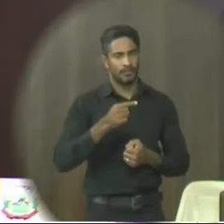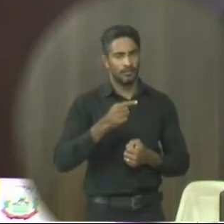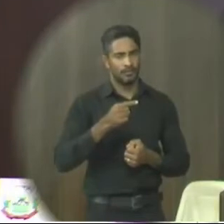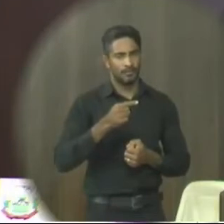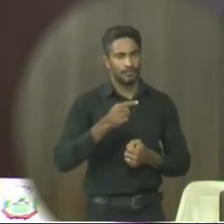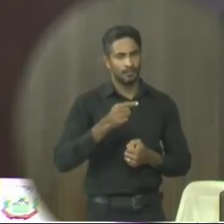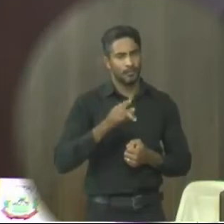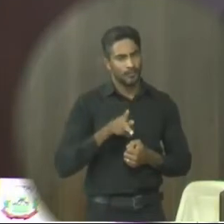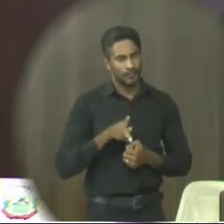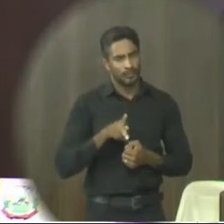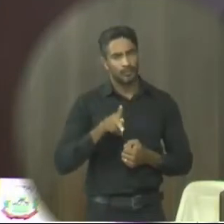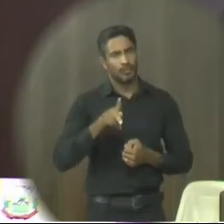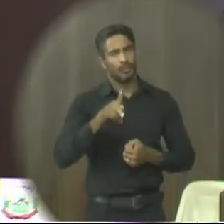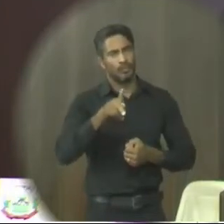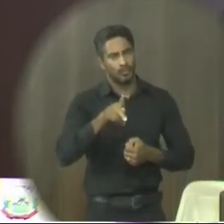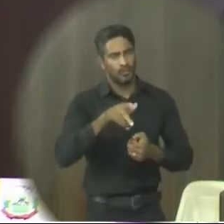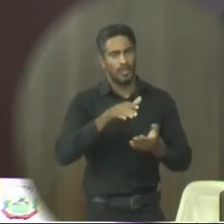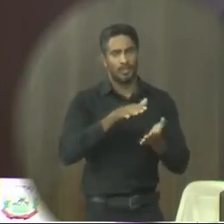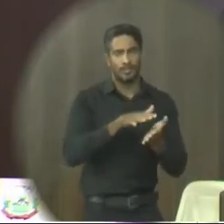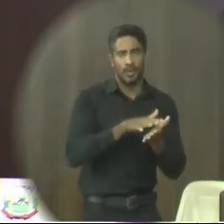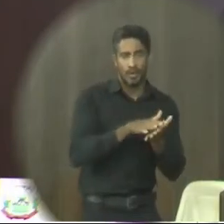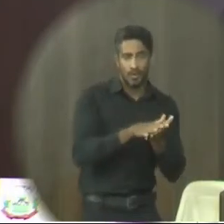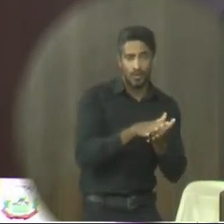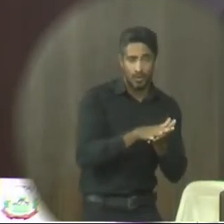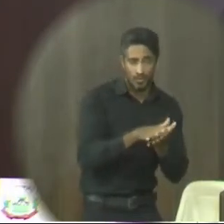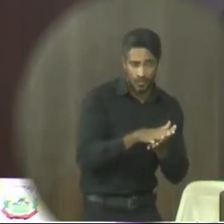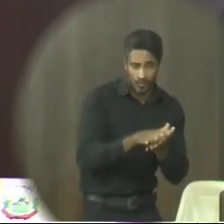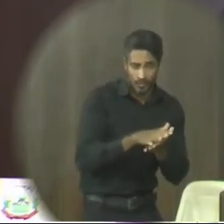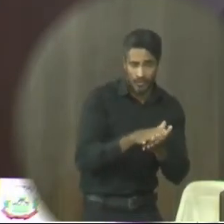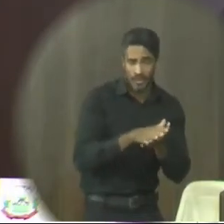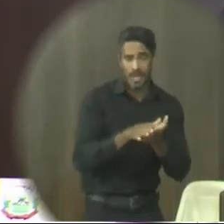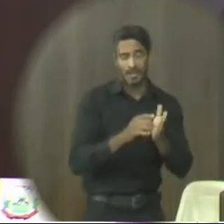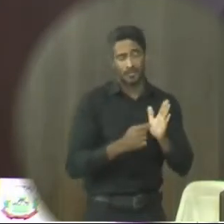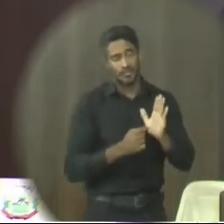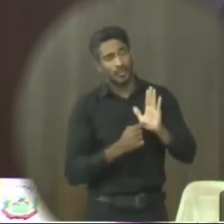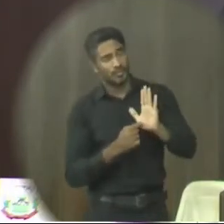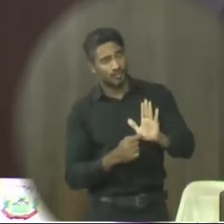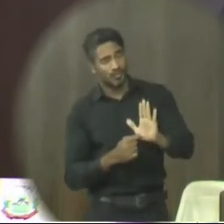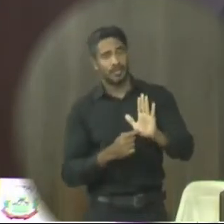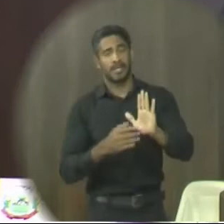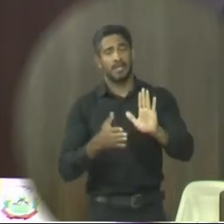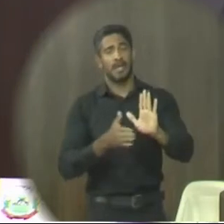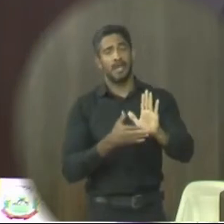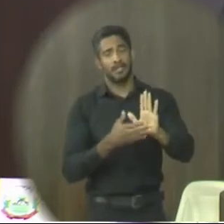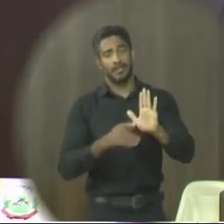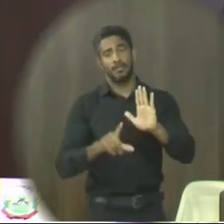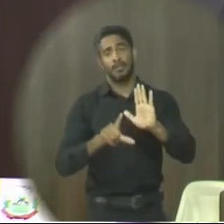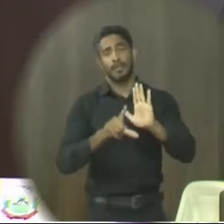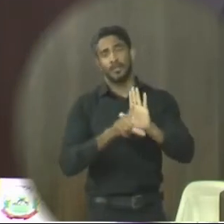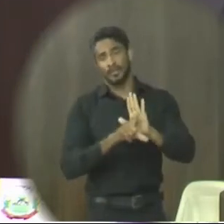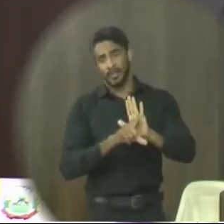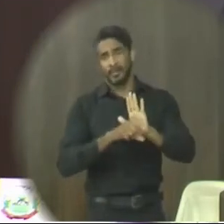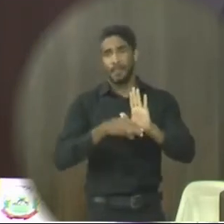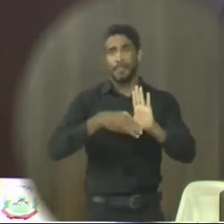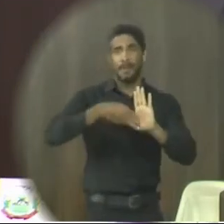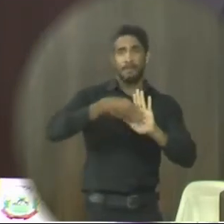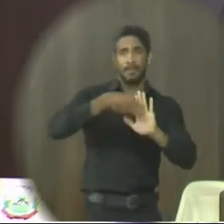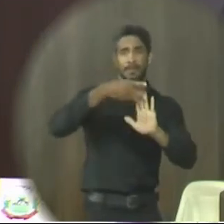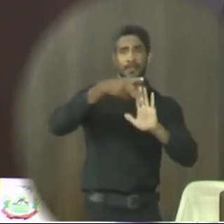de caráter continuado as despesas correntes devidas, derivadas de lei, medidas provisórias aos